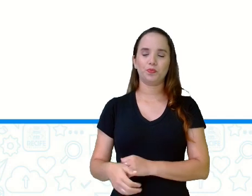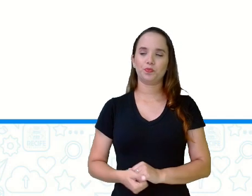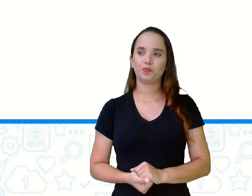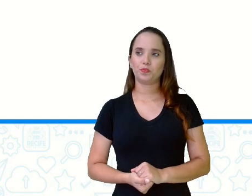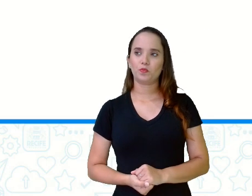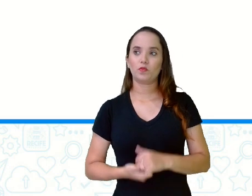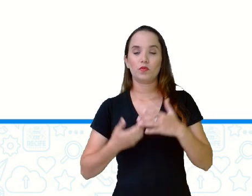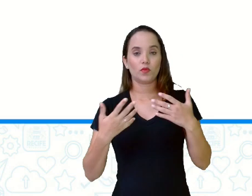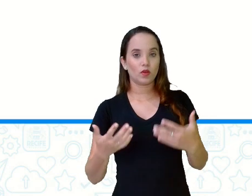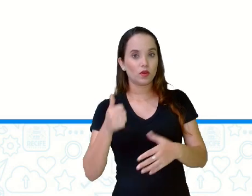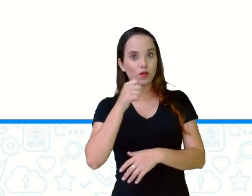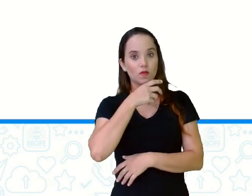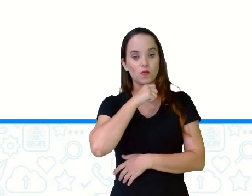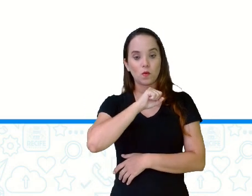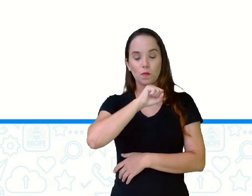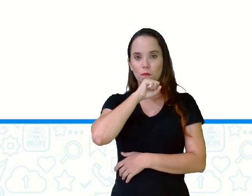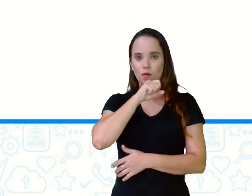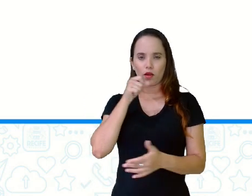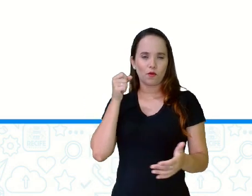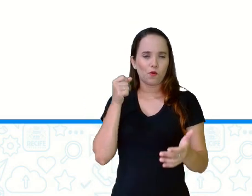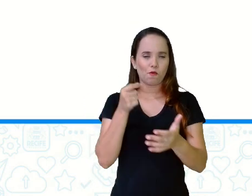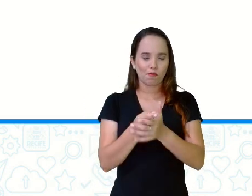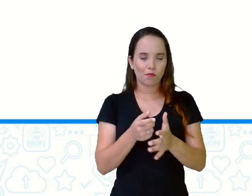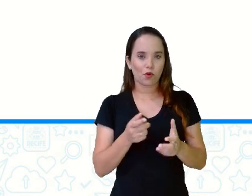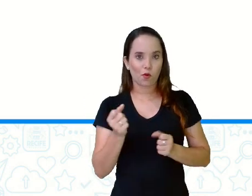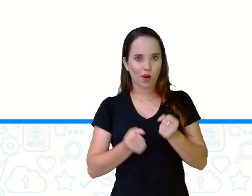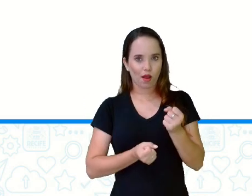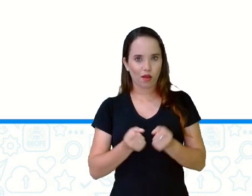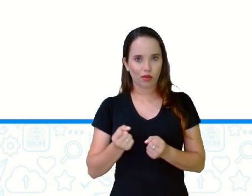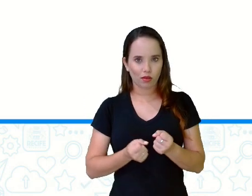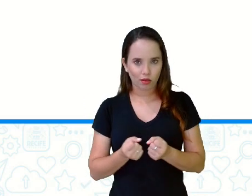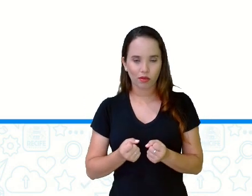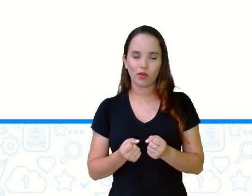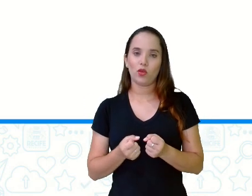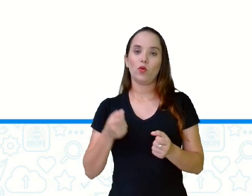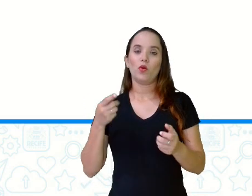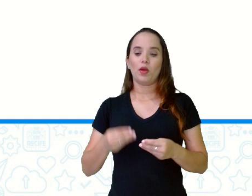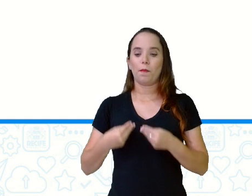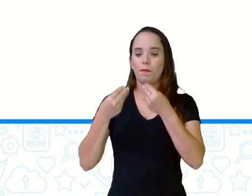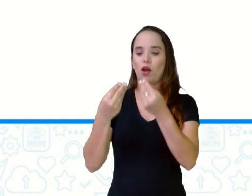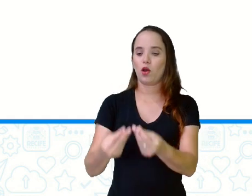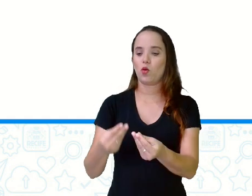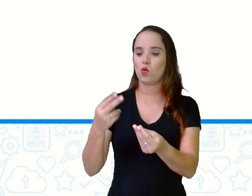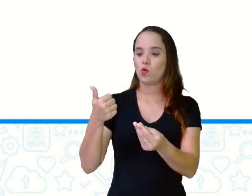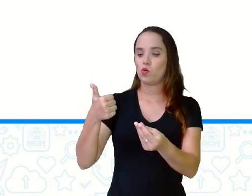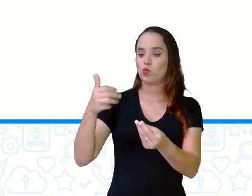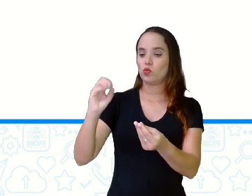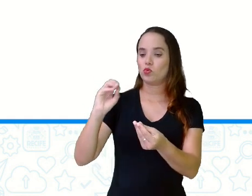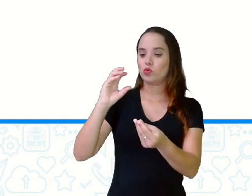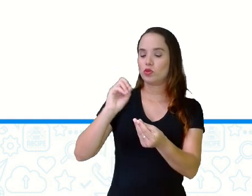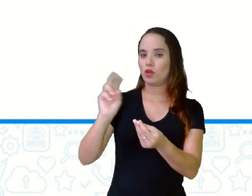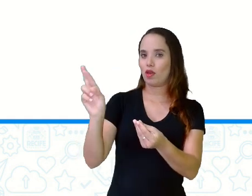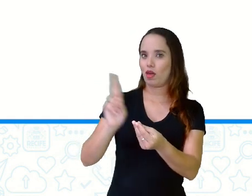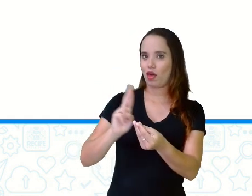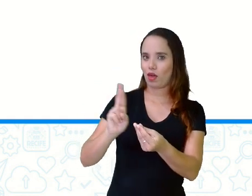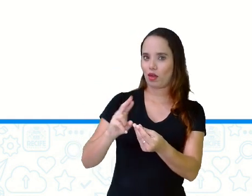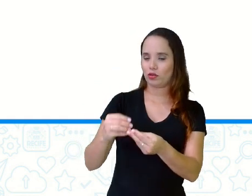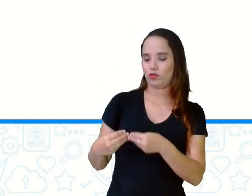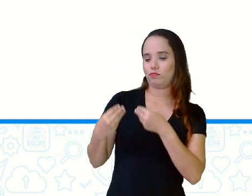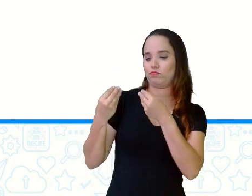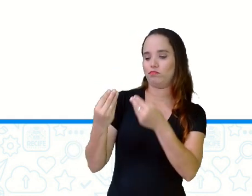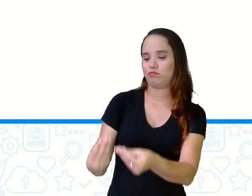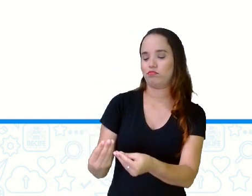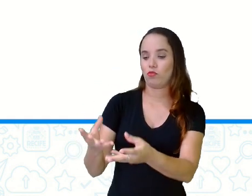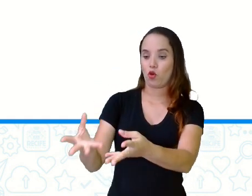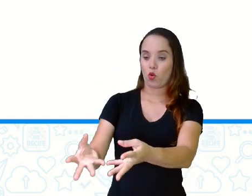O pai de Kleber comprou o carrinho e pagou com uma nota de R$ 100. O troco que o pai de Kleber recebeu